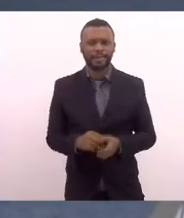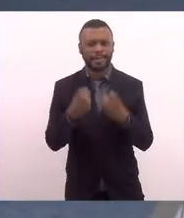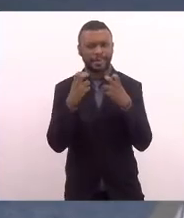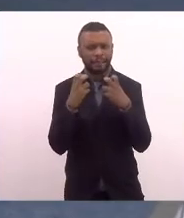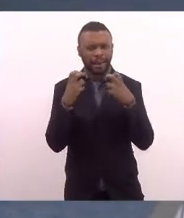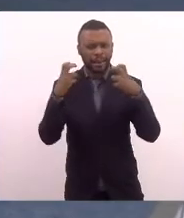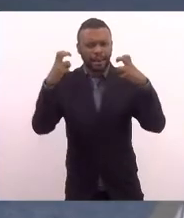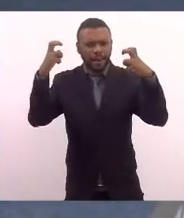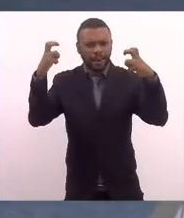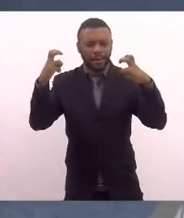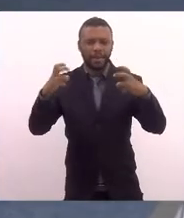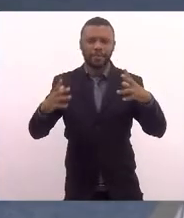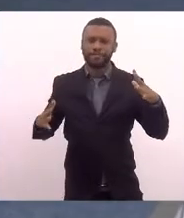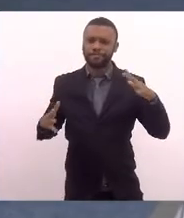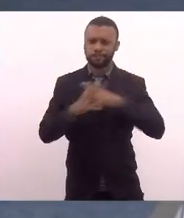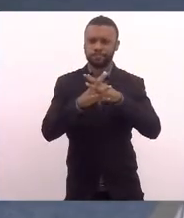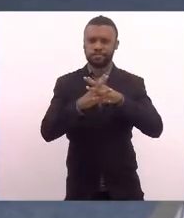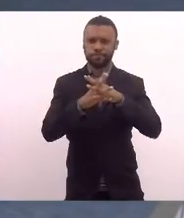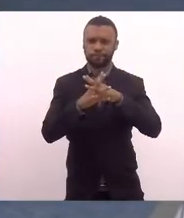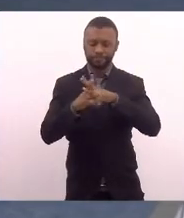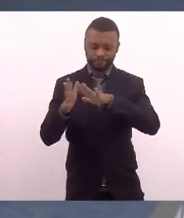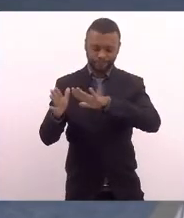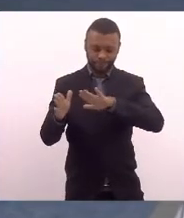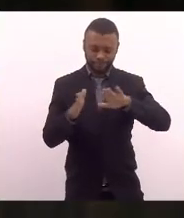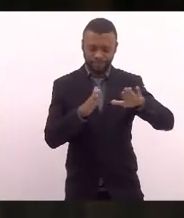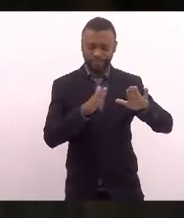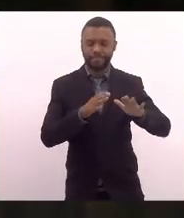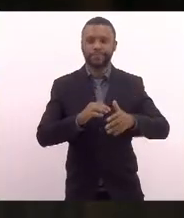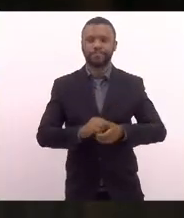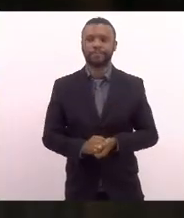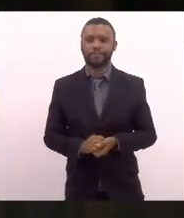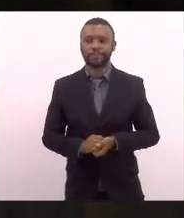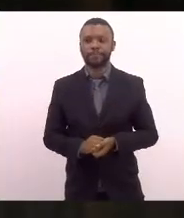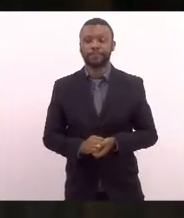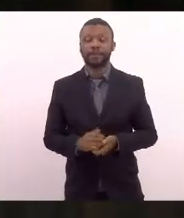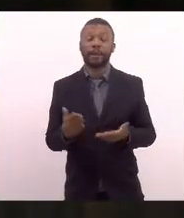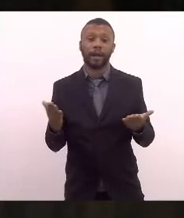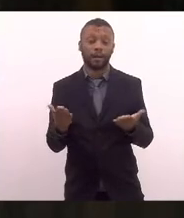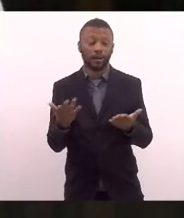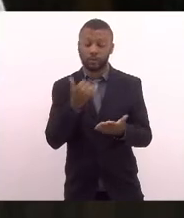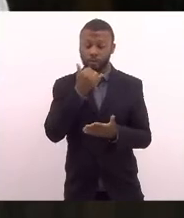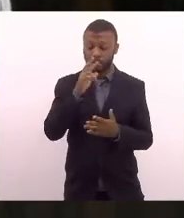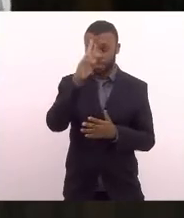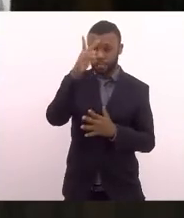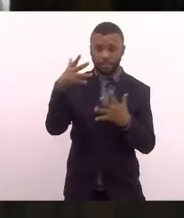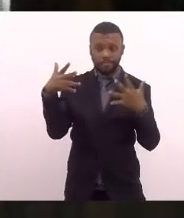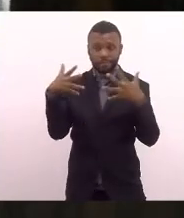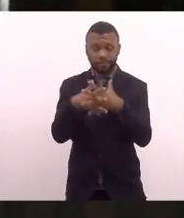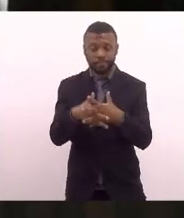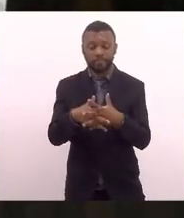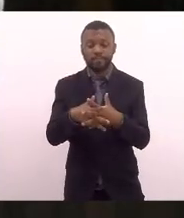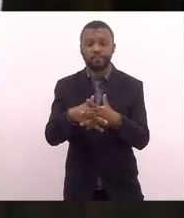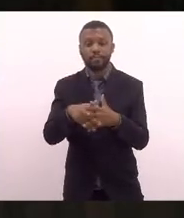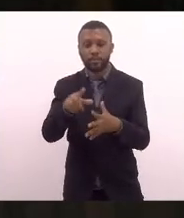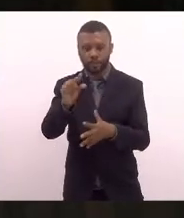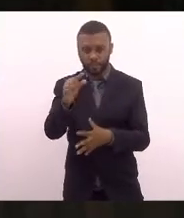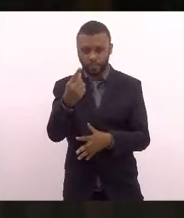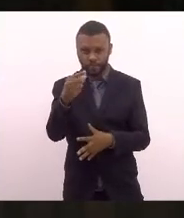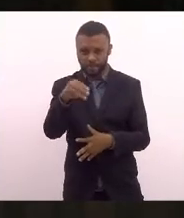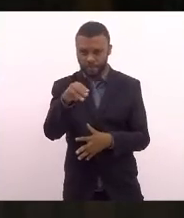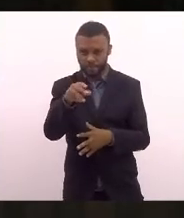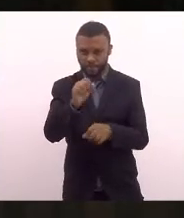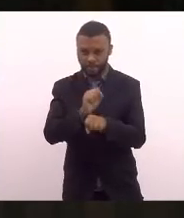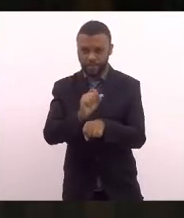muito. Para presidente do... Chama então para... Ah, não, peraí. Só um minutinho.